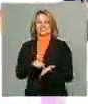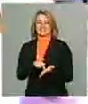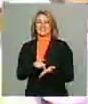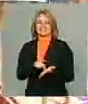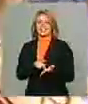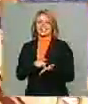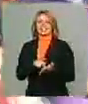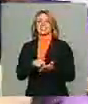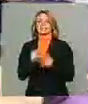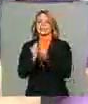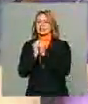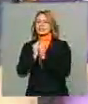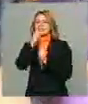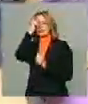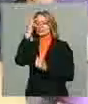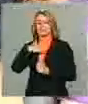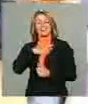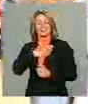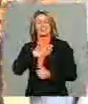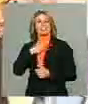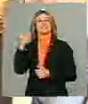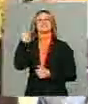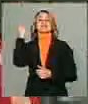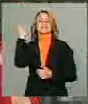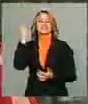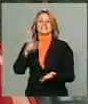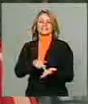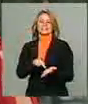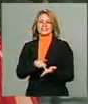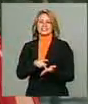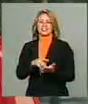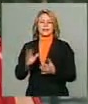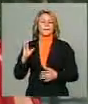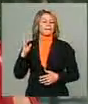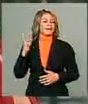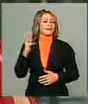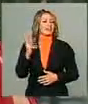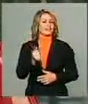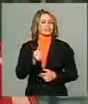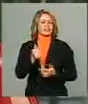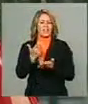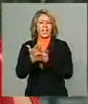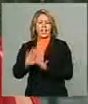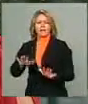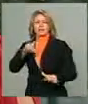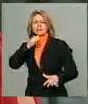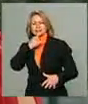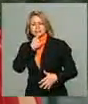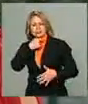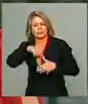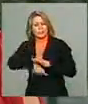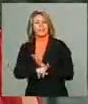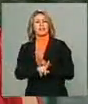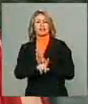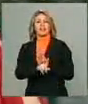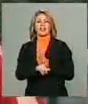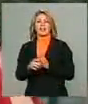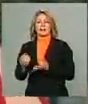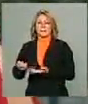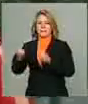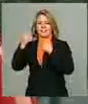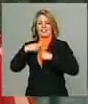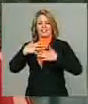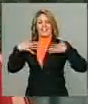fio a gente gosta né isso é importante né maravilhoso me tirou da depressão me trouxe